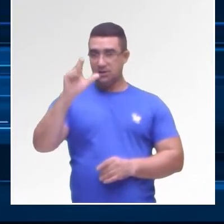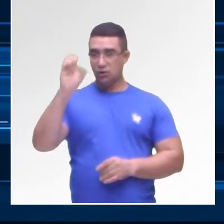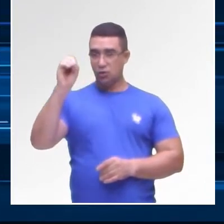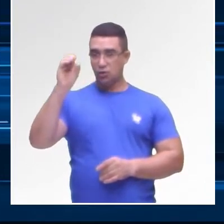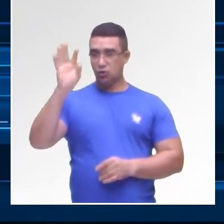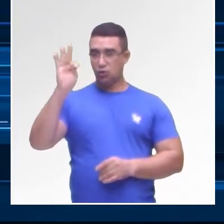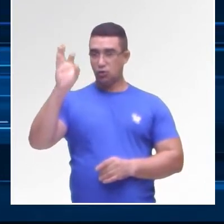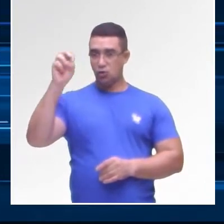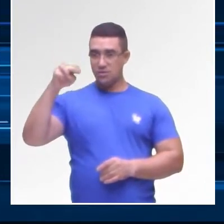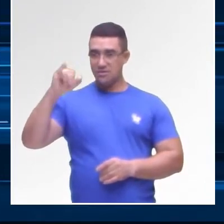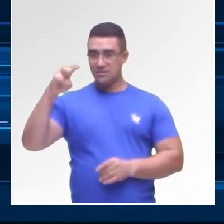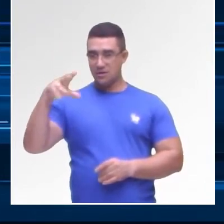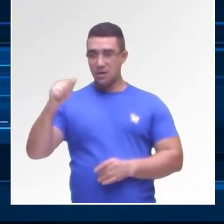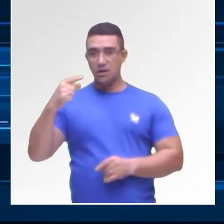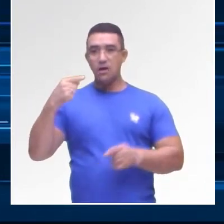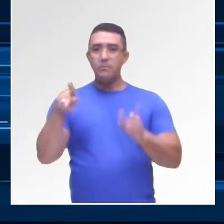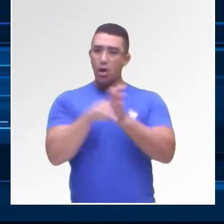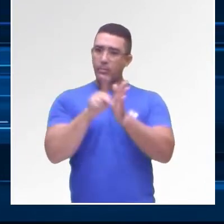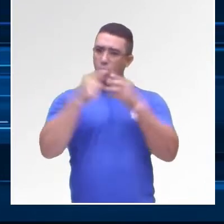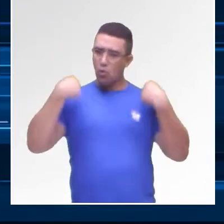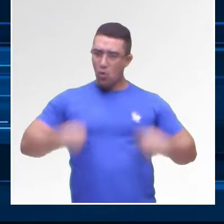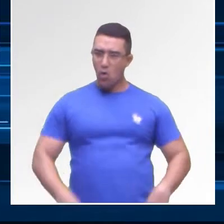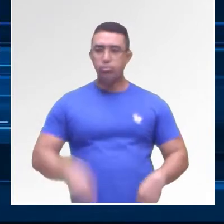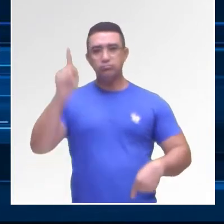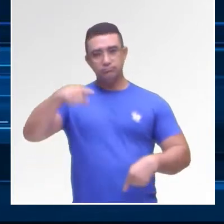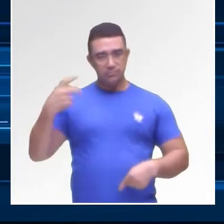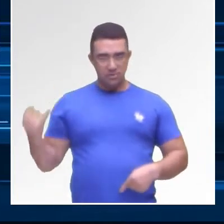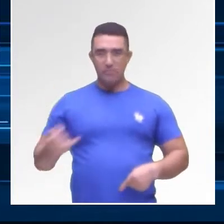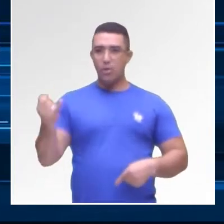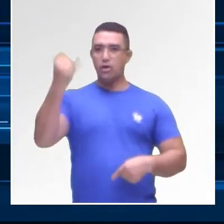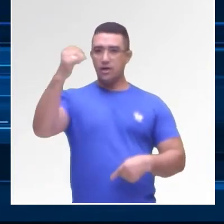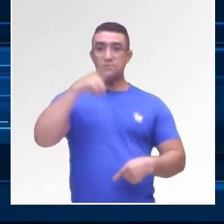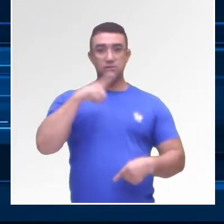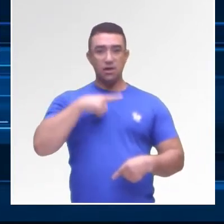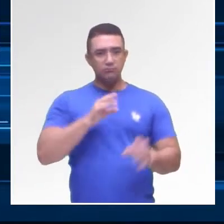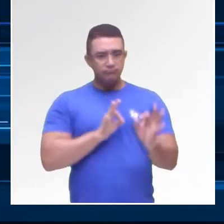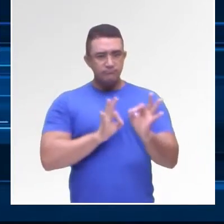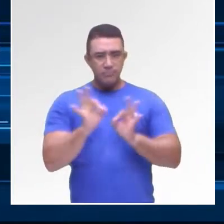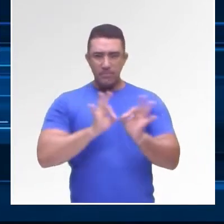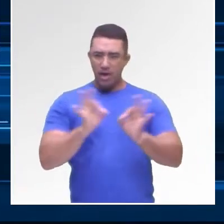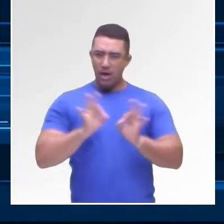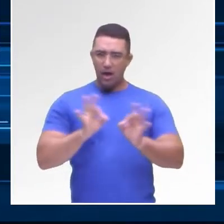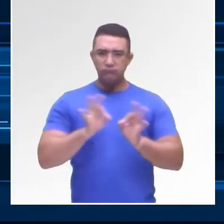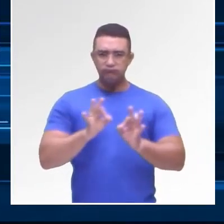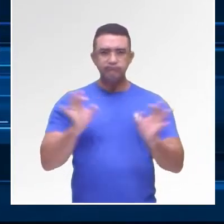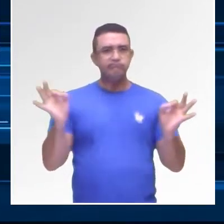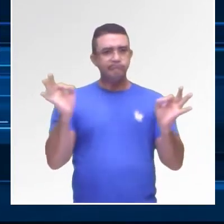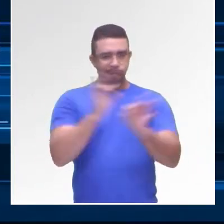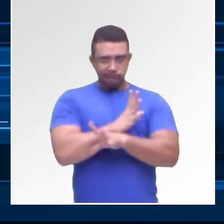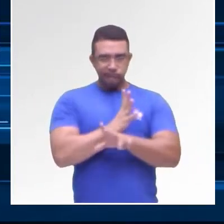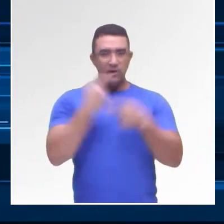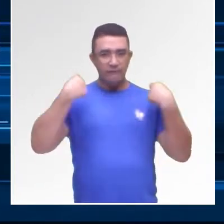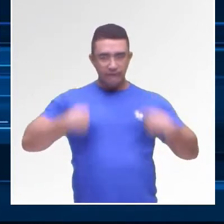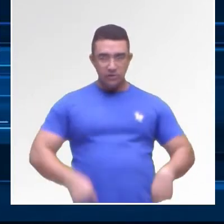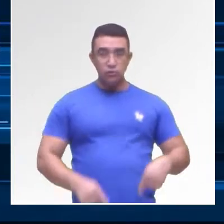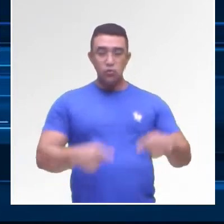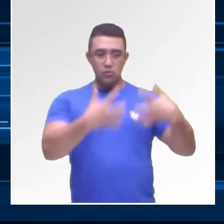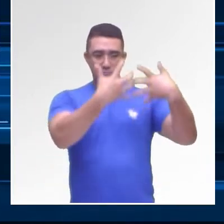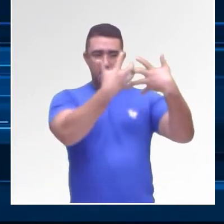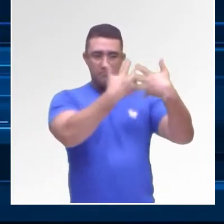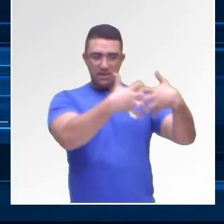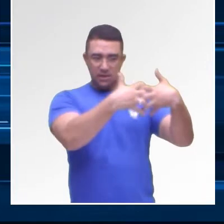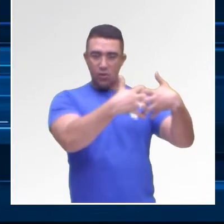praticá-lo. É importante ter um preparo físico e mental específico para cada grau de